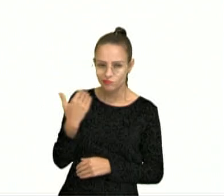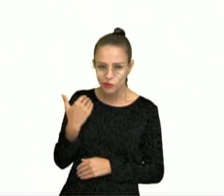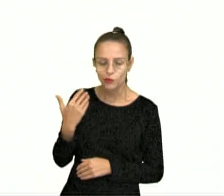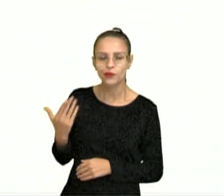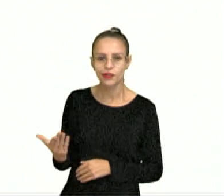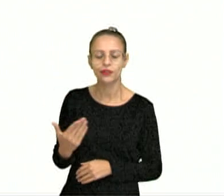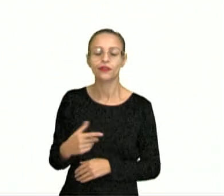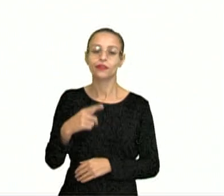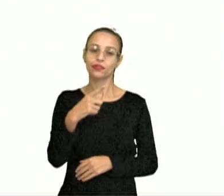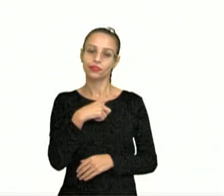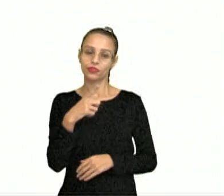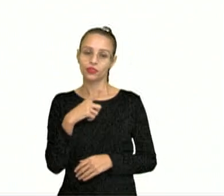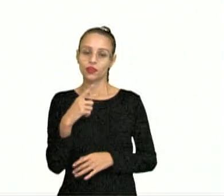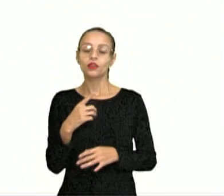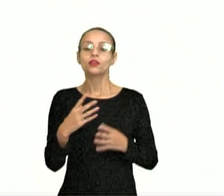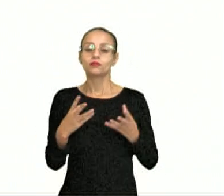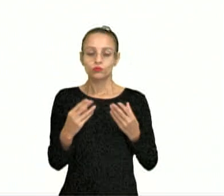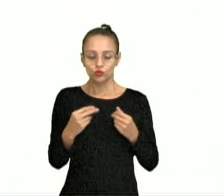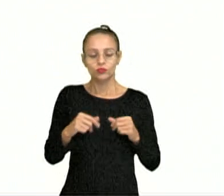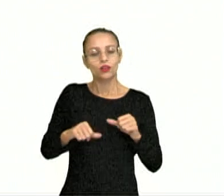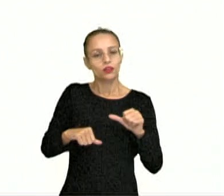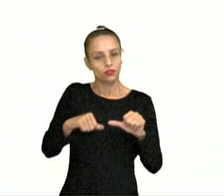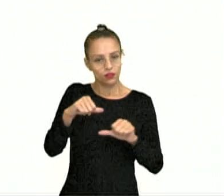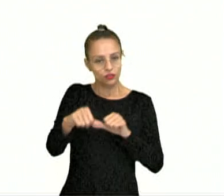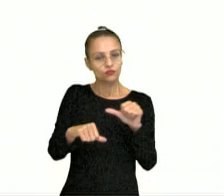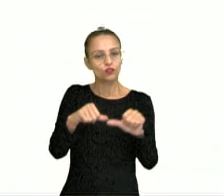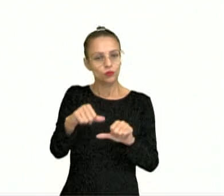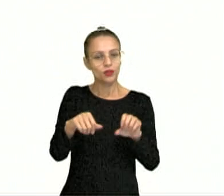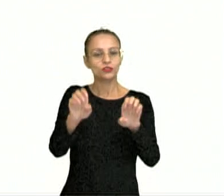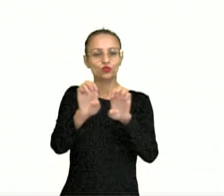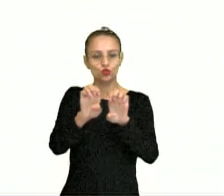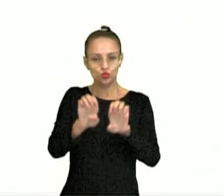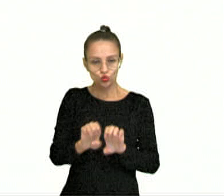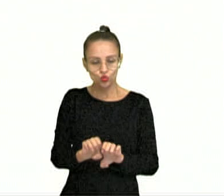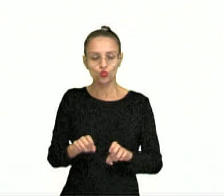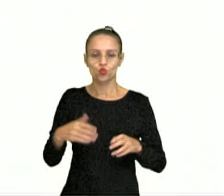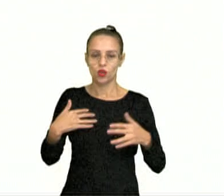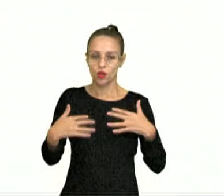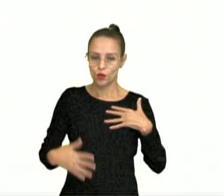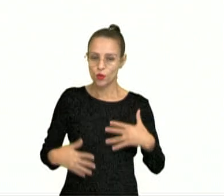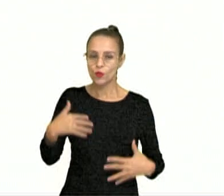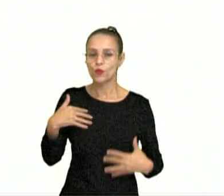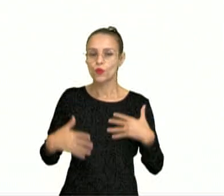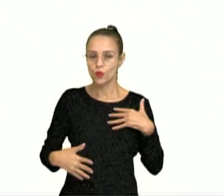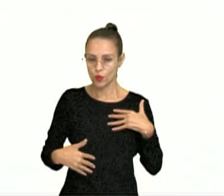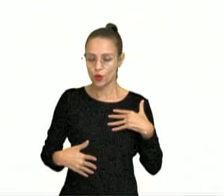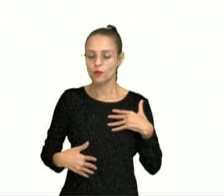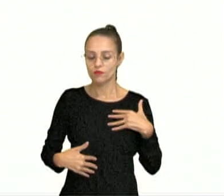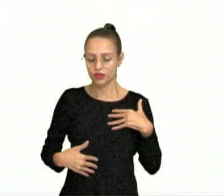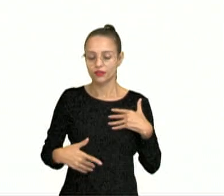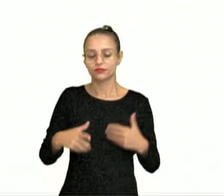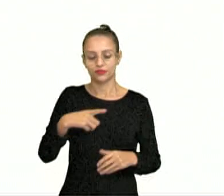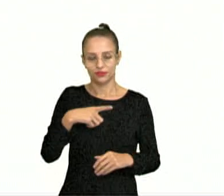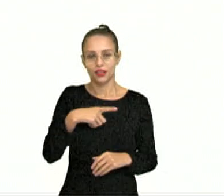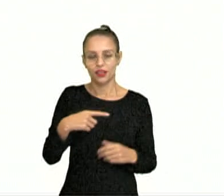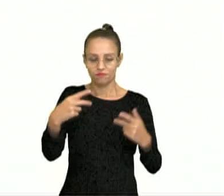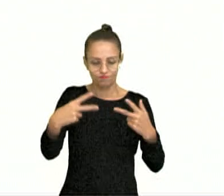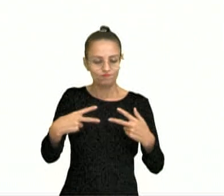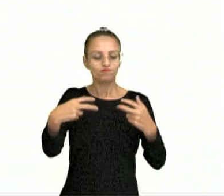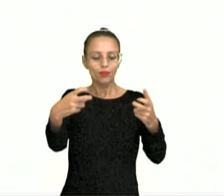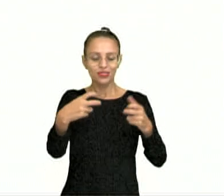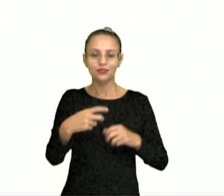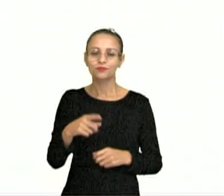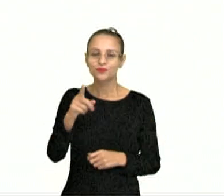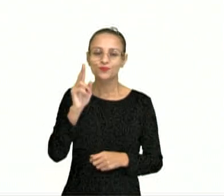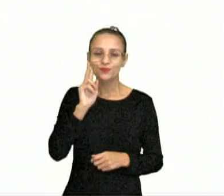ocorrem muitas transformações na estrutura dos organismos, com diferenças no corpo bastante perceptíveis. Lembra